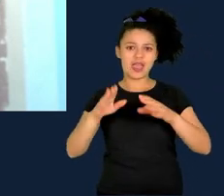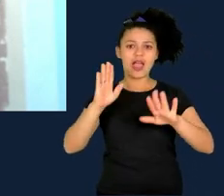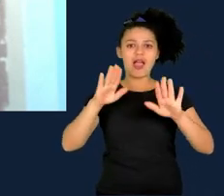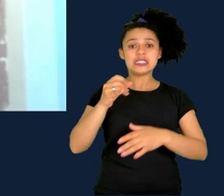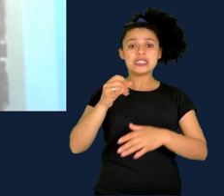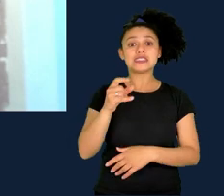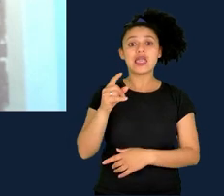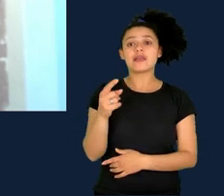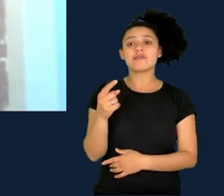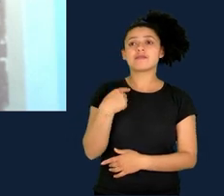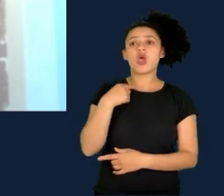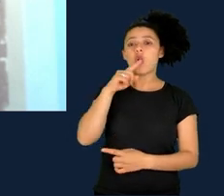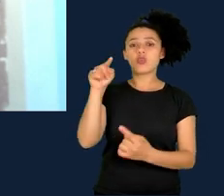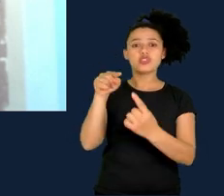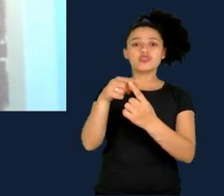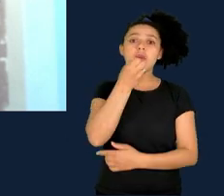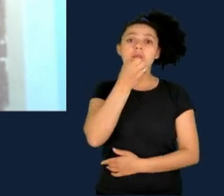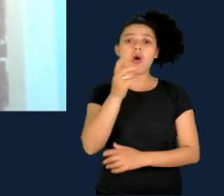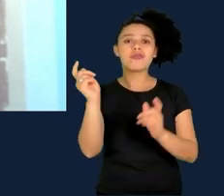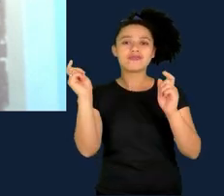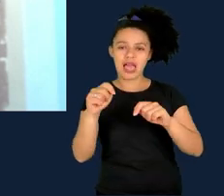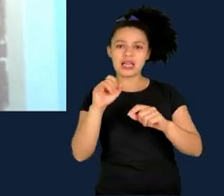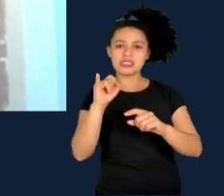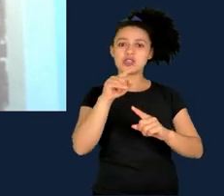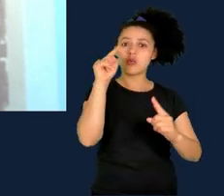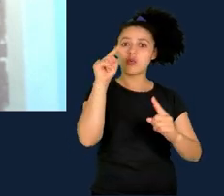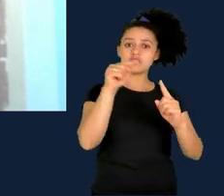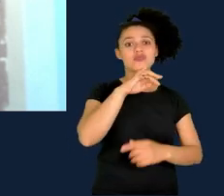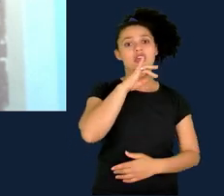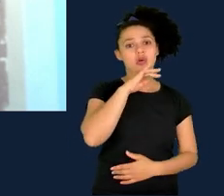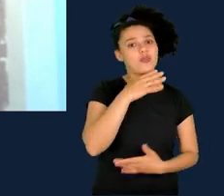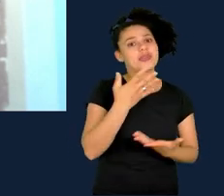boa, dá para fazer coisas boas com esses dados também.